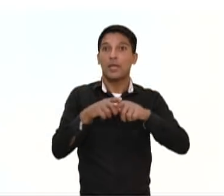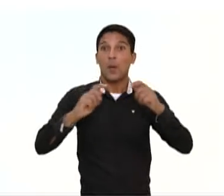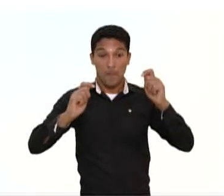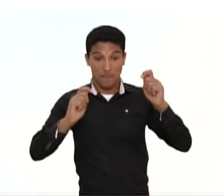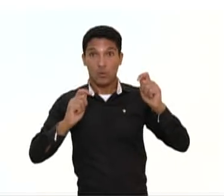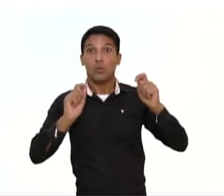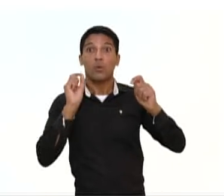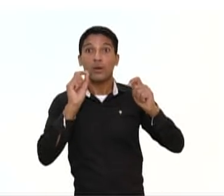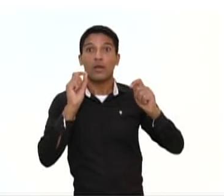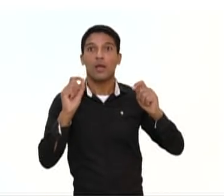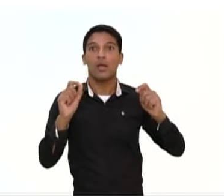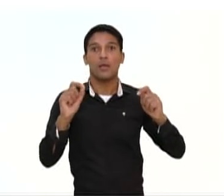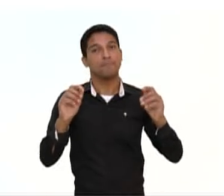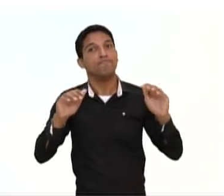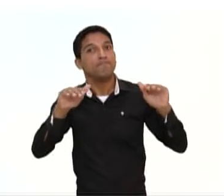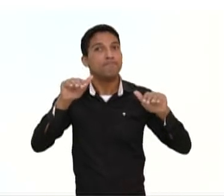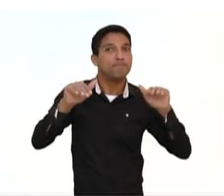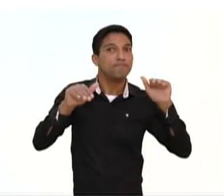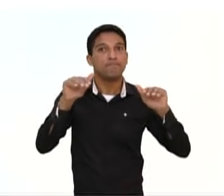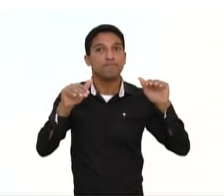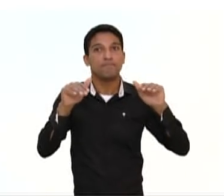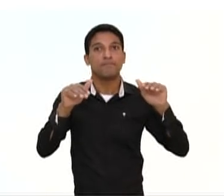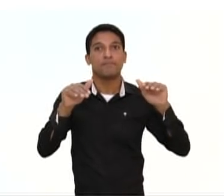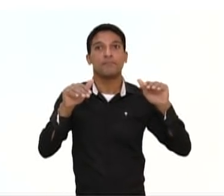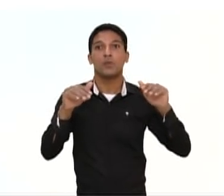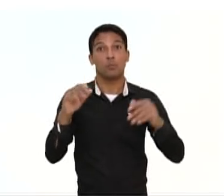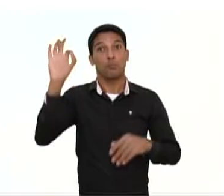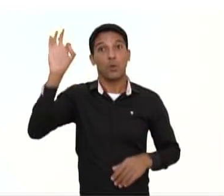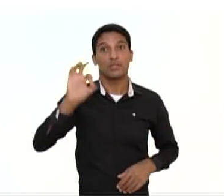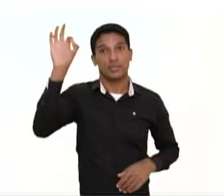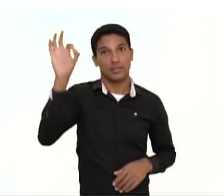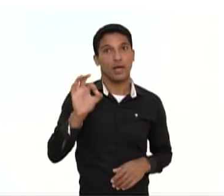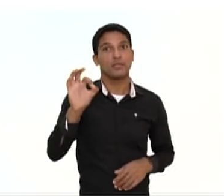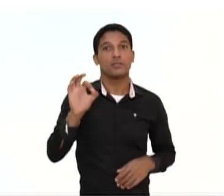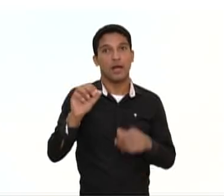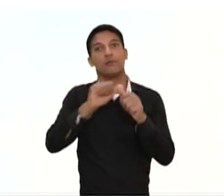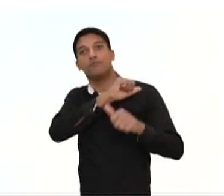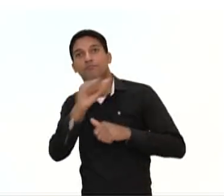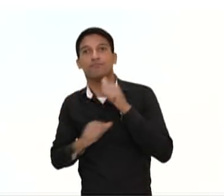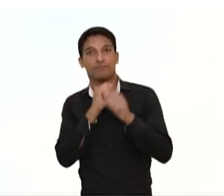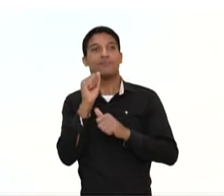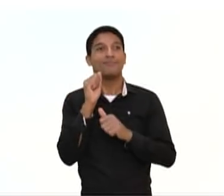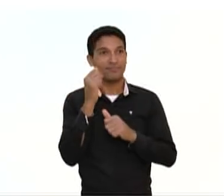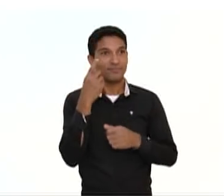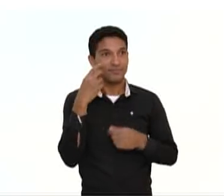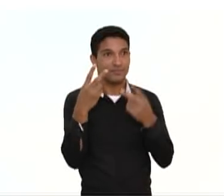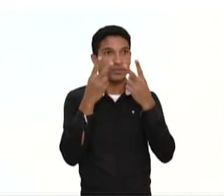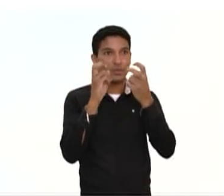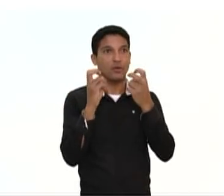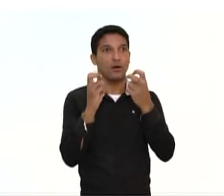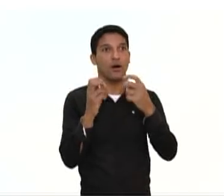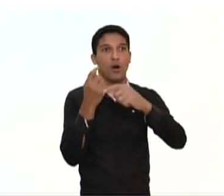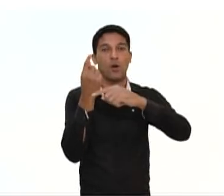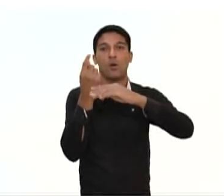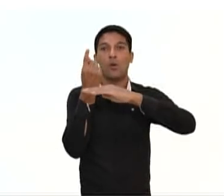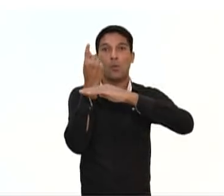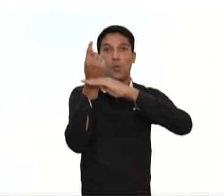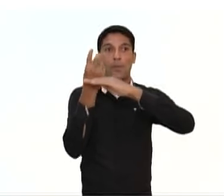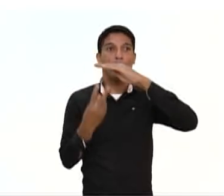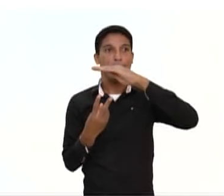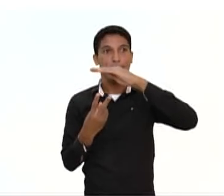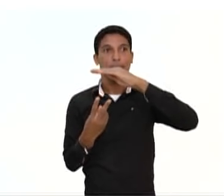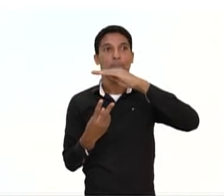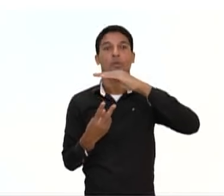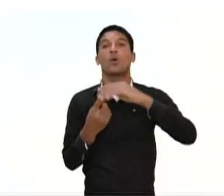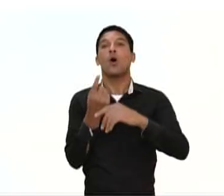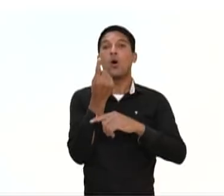probabilidade de sair coroa e o time ganhar é de 1 em 2. Eu posso transformar isso em porcentagem fazendo 1 dividido por